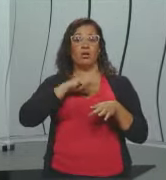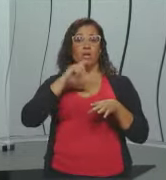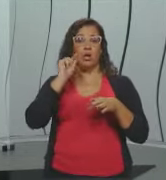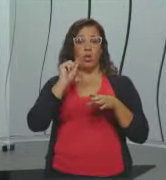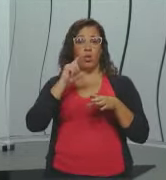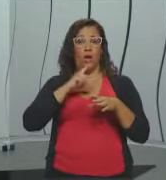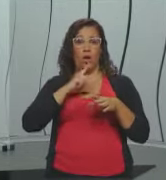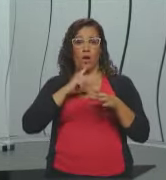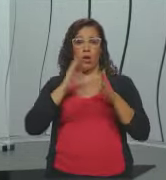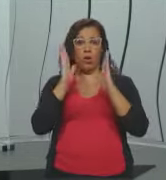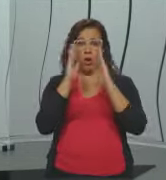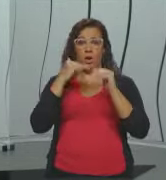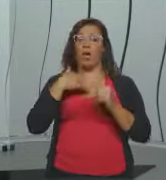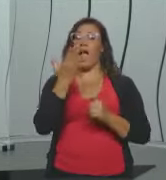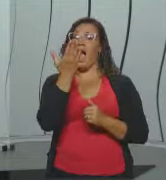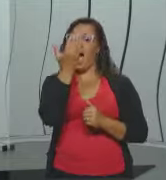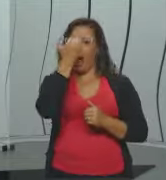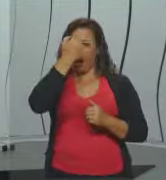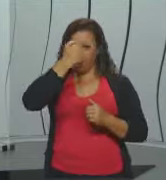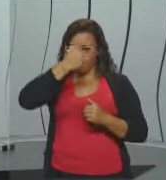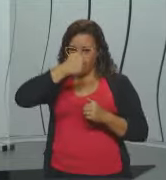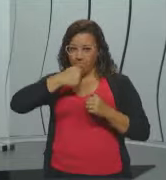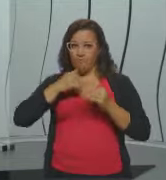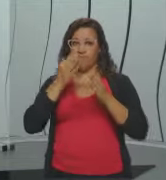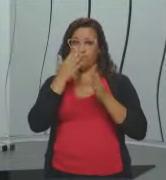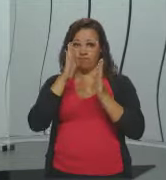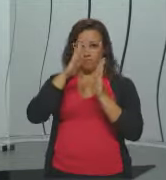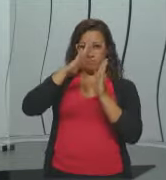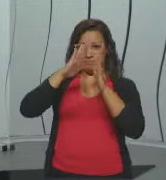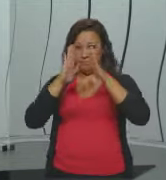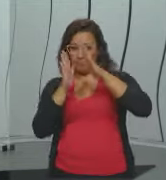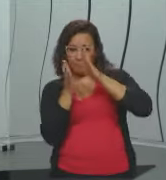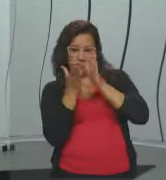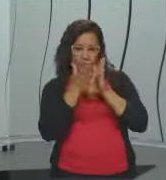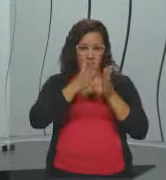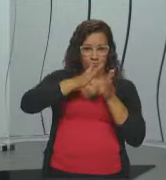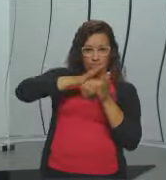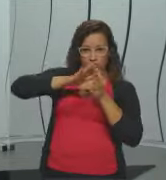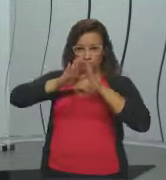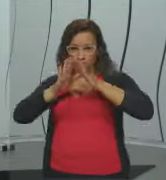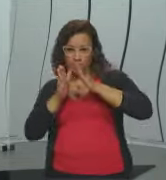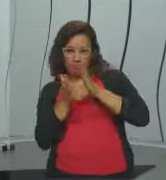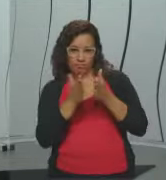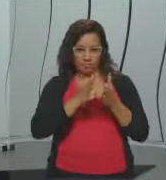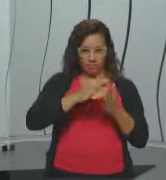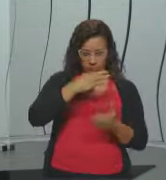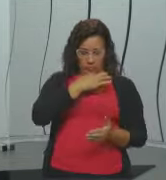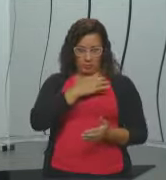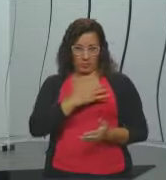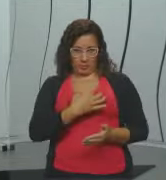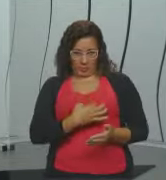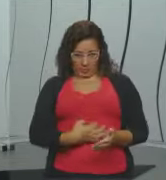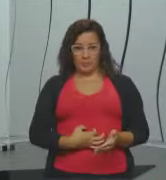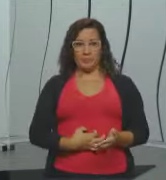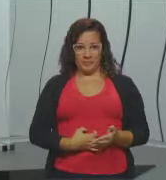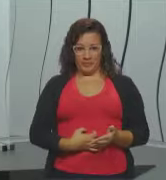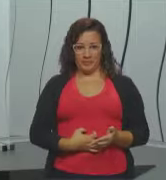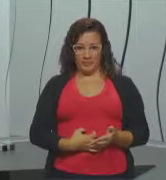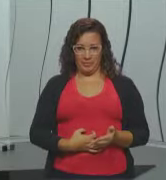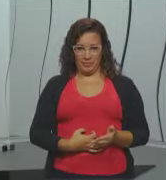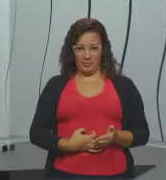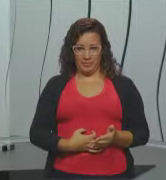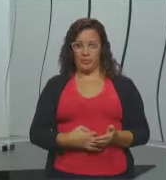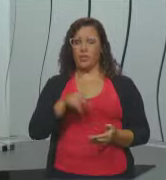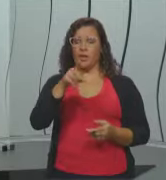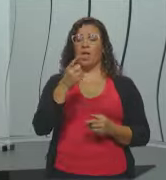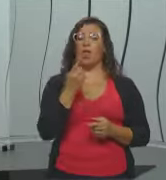ondulação empurrando o alimento em direção ao estômago. Isso são movimentos peristálticos. Quando você pega a função